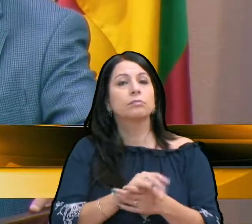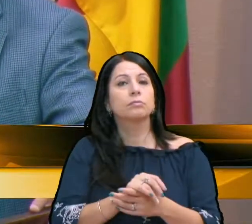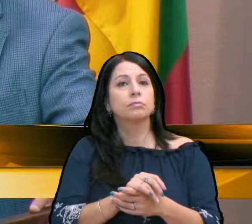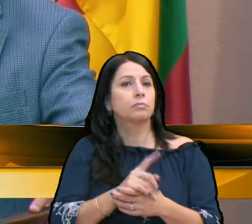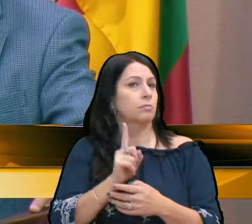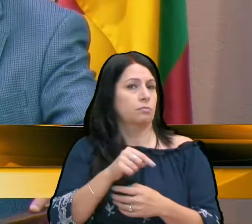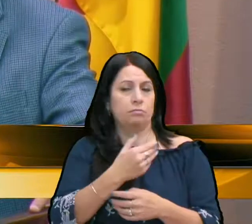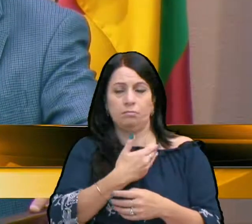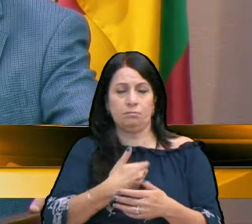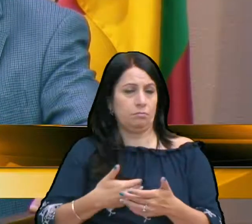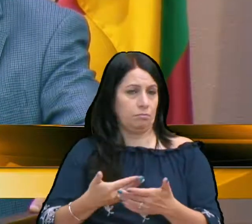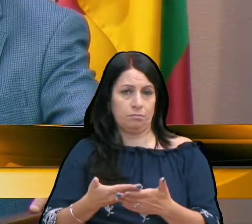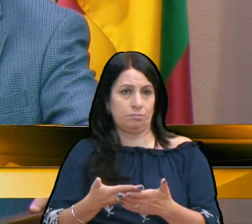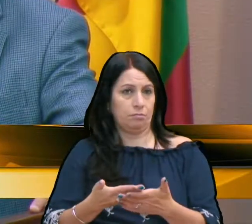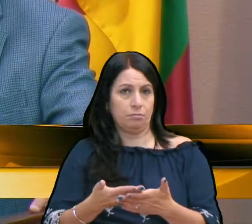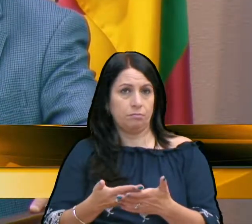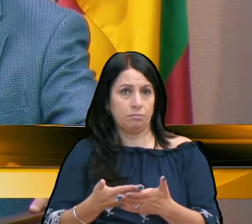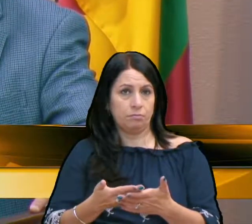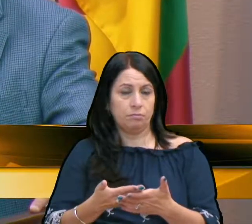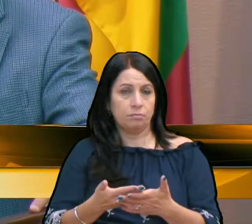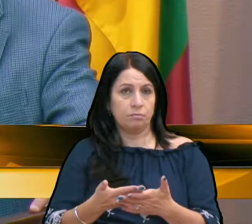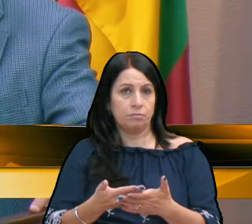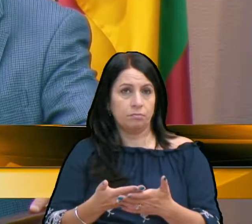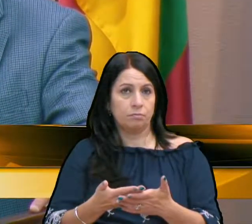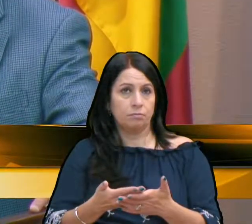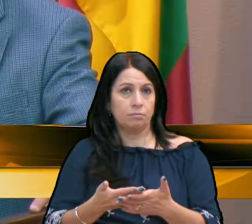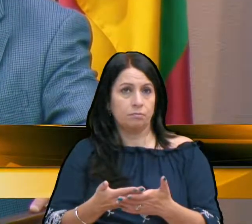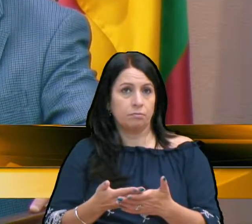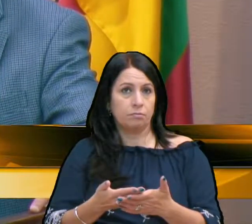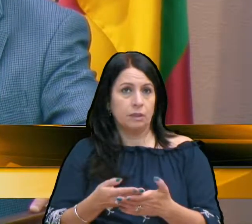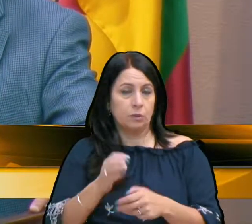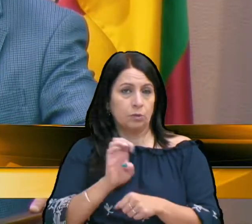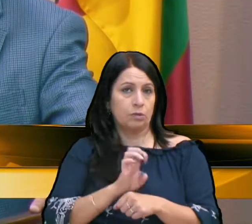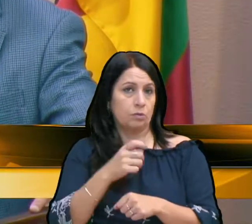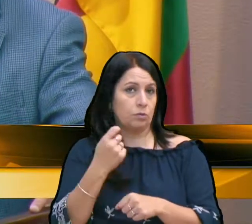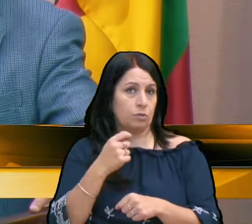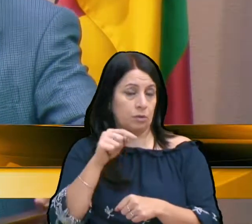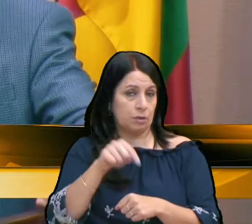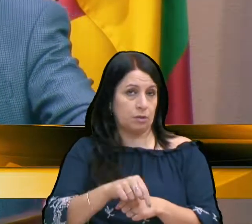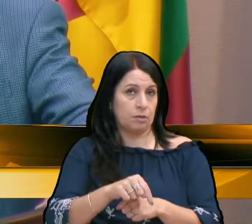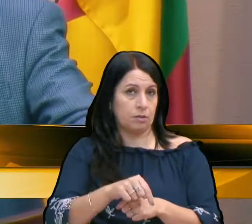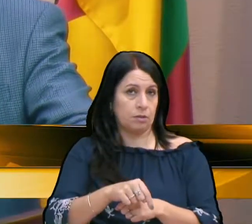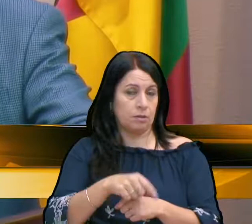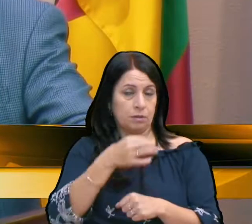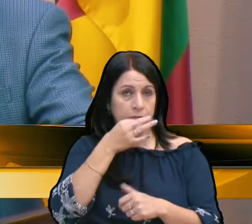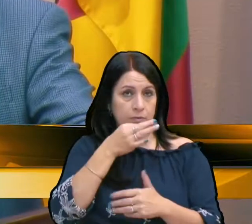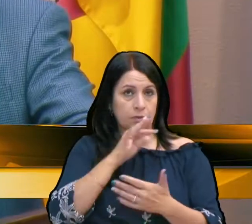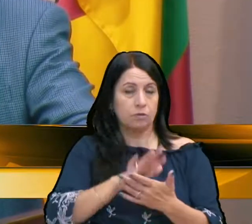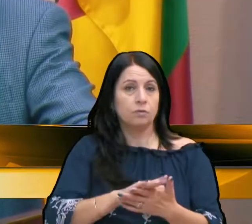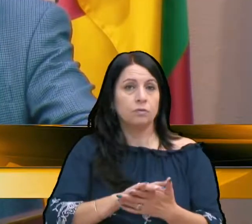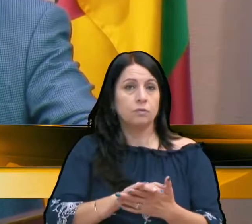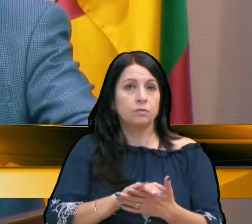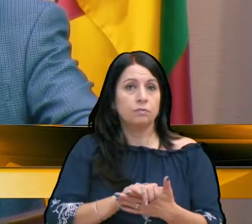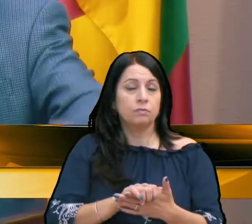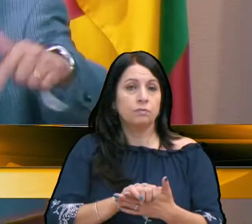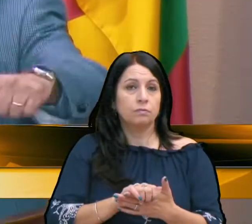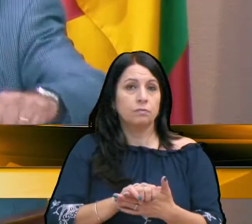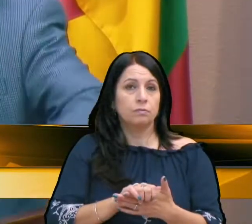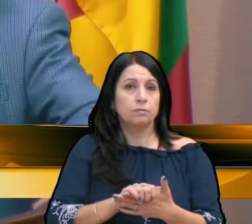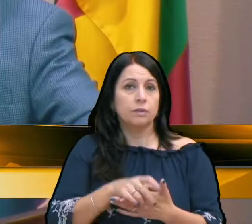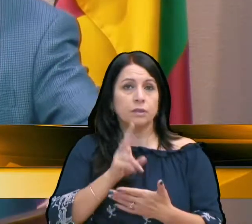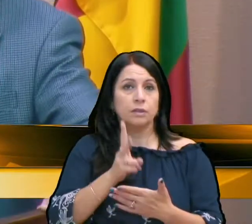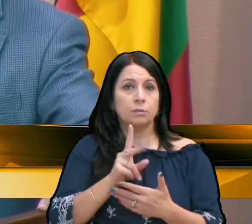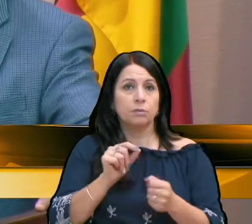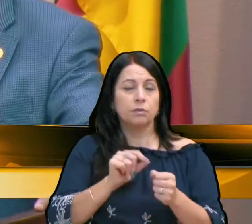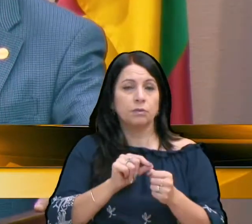Não é o governador. Pelo menos do estado do Rio Grande do Sul. Aqui, em Caxias do Sul, sempre